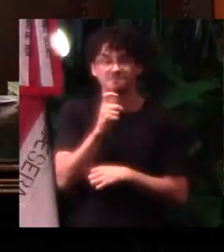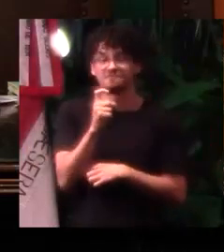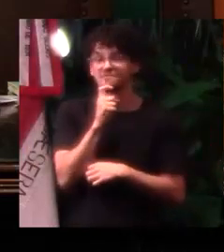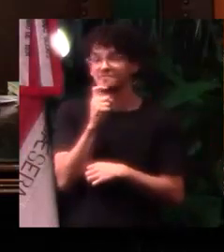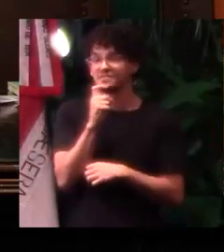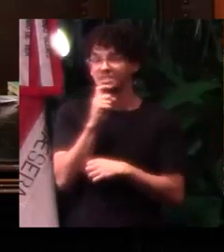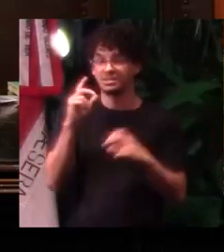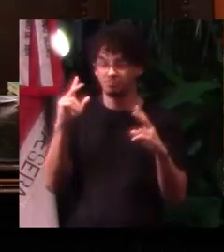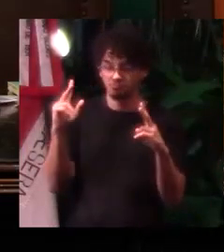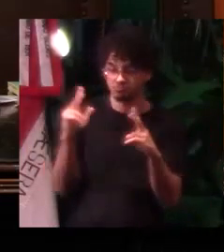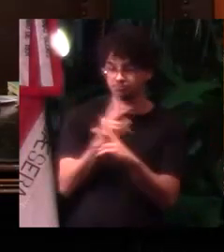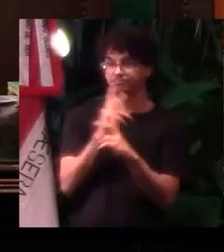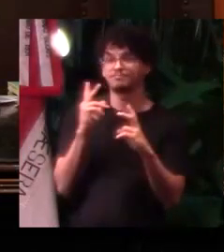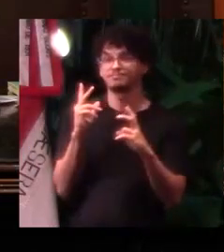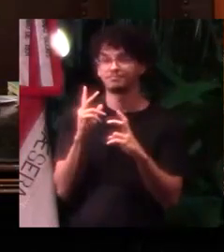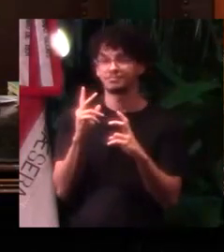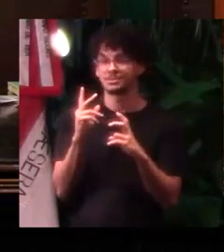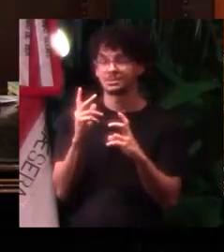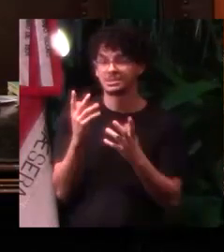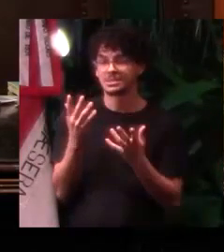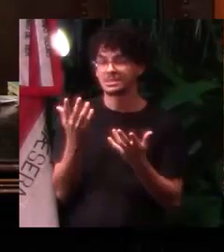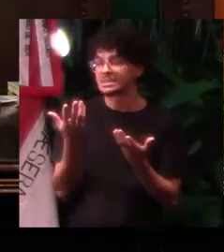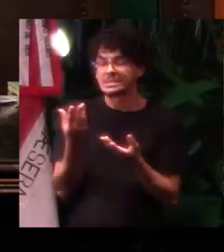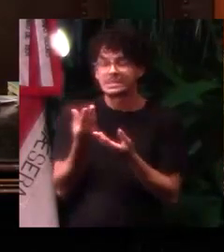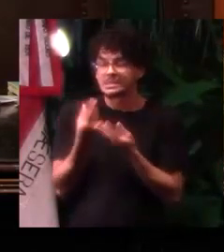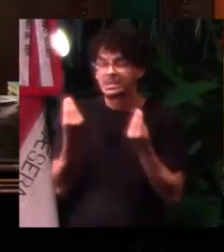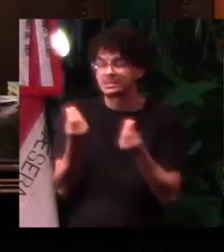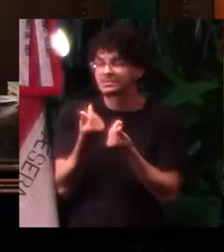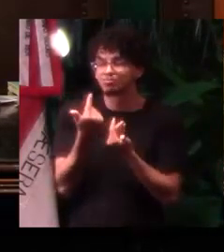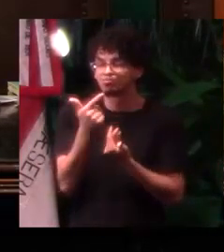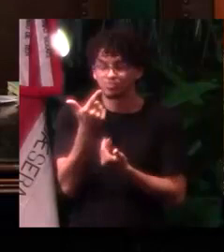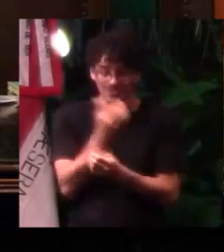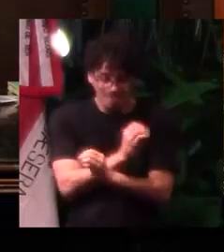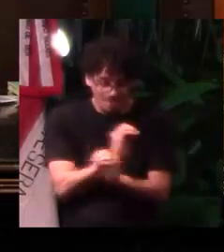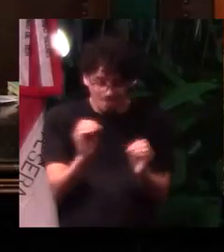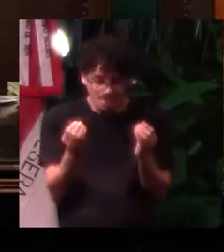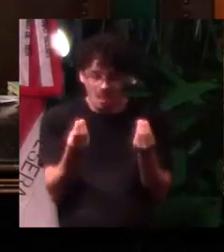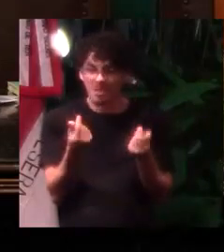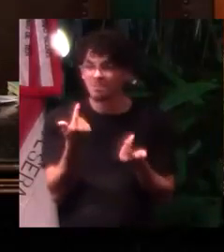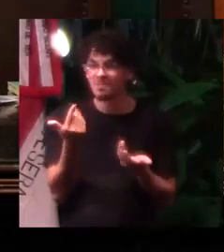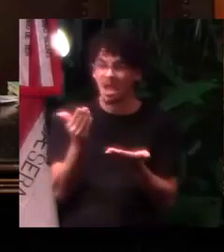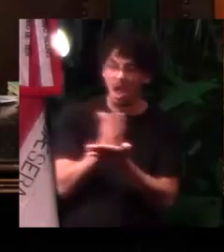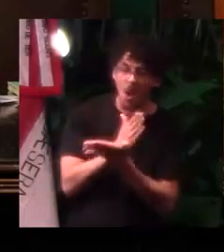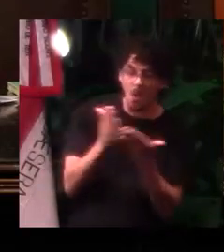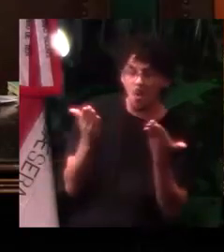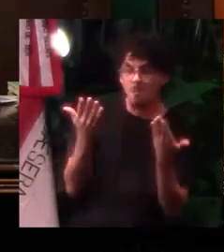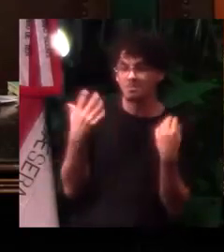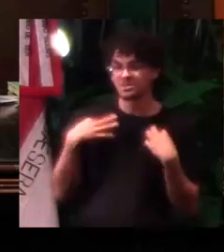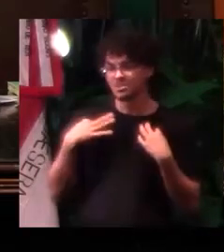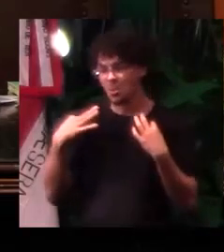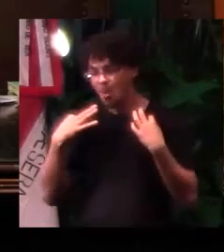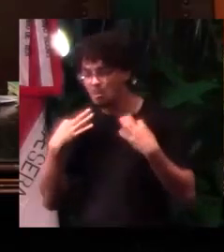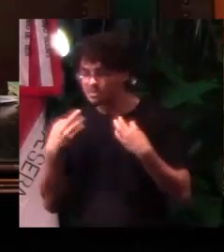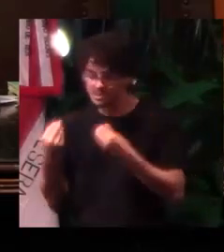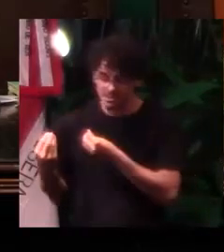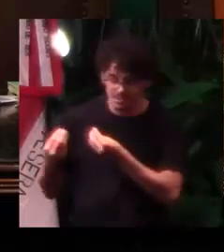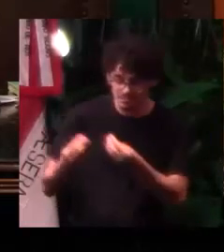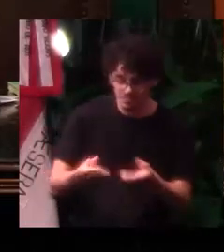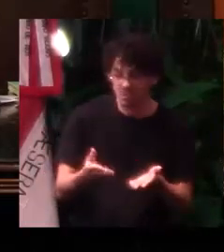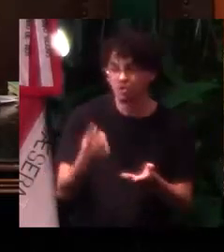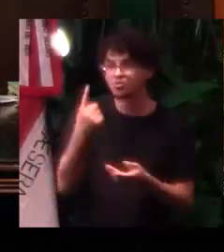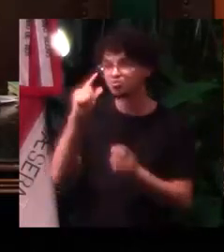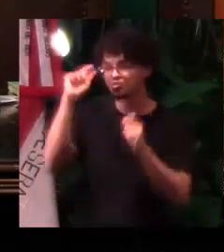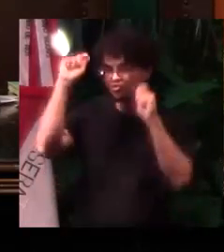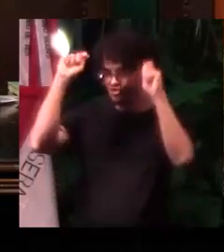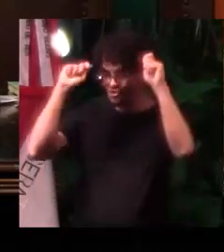invernos, sem ter praticamente nada, né, pouquíssimas roupas que eles colocavam lá, e um